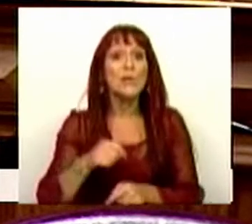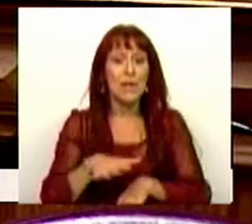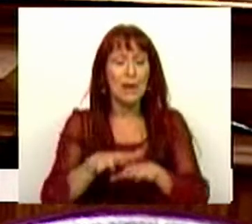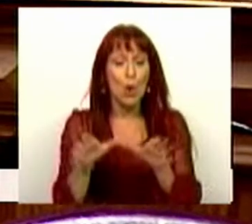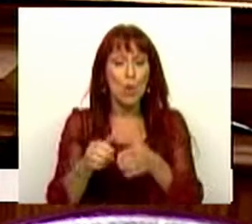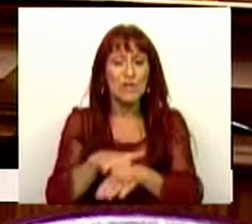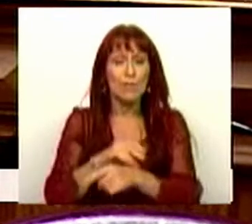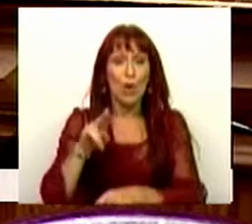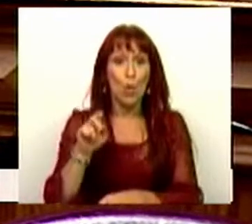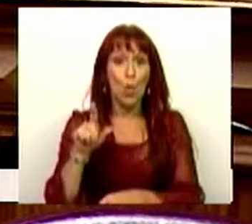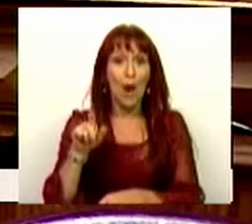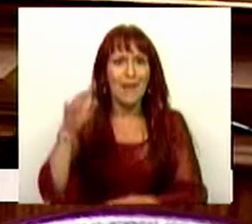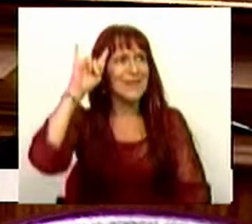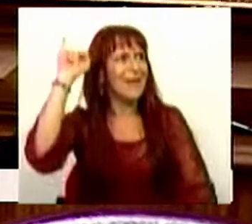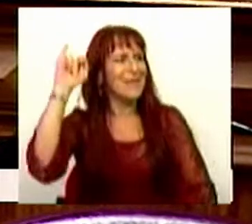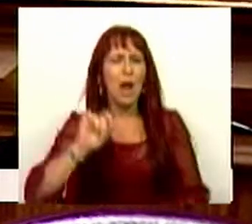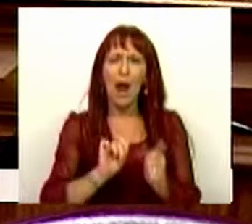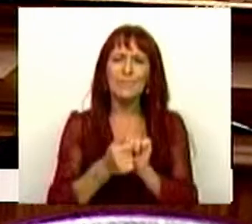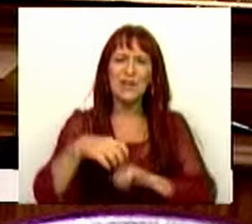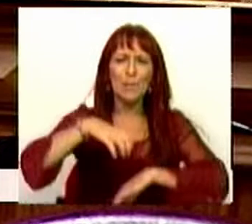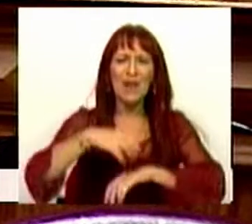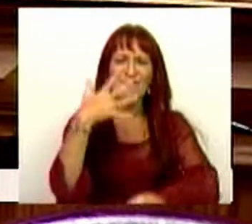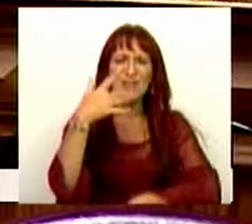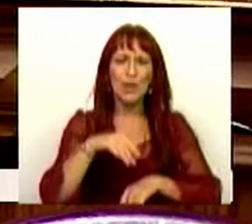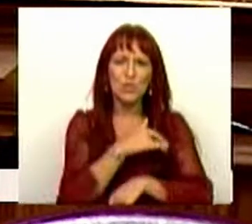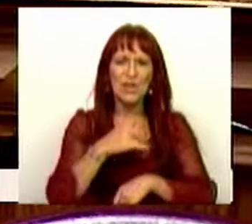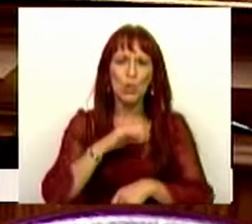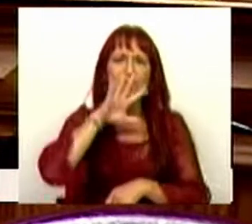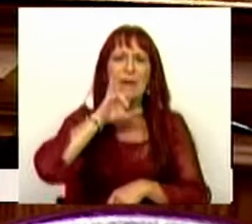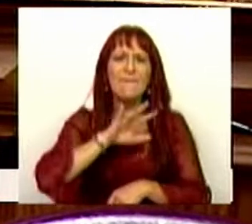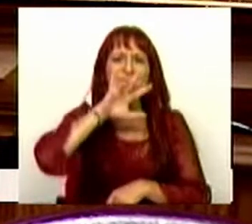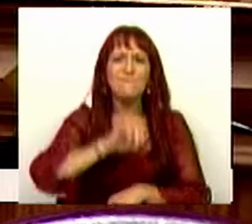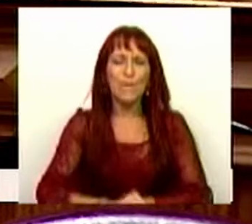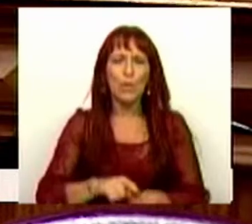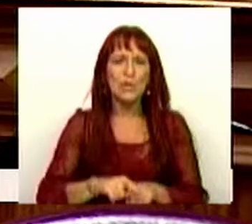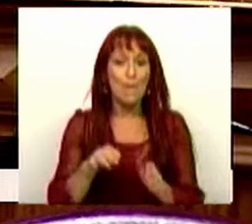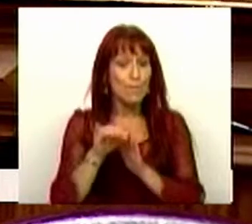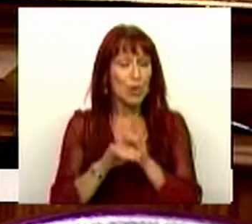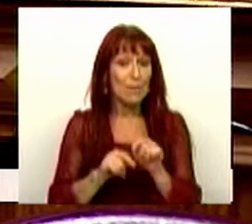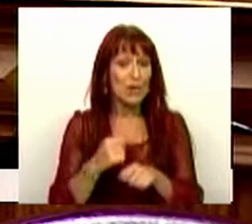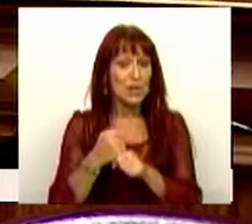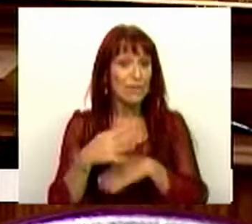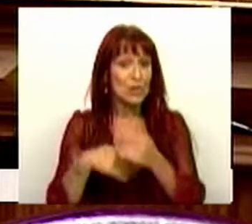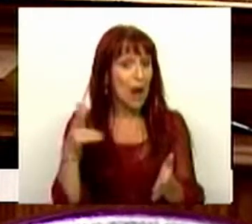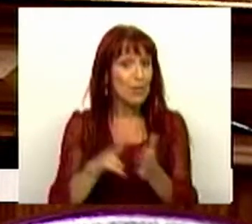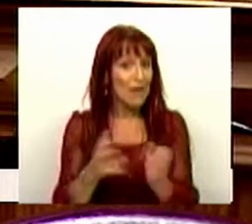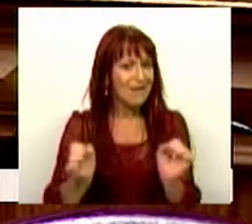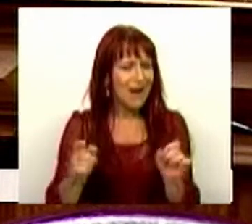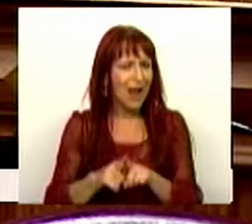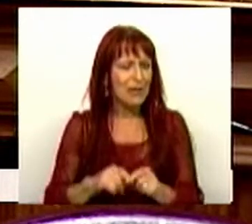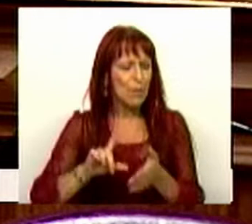do ULS lança a ideia de adaptar o pavilhão 5 à saúde materna e infantil. Sem programa funcional aprovado,